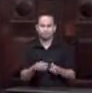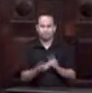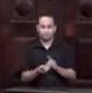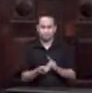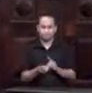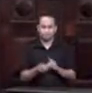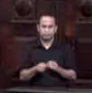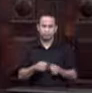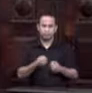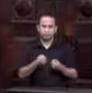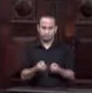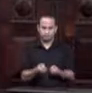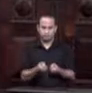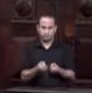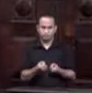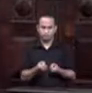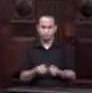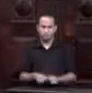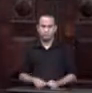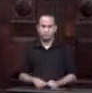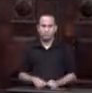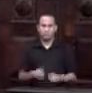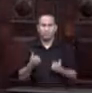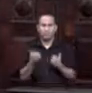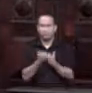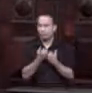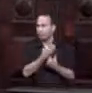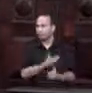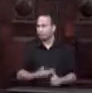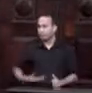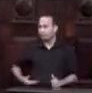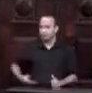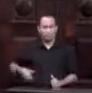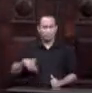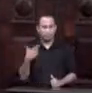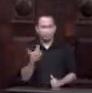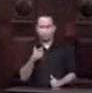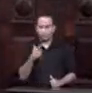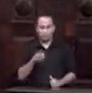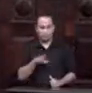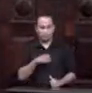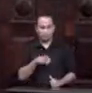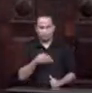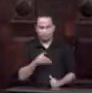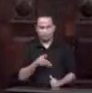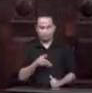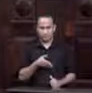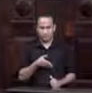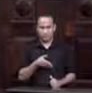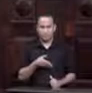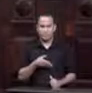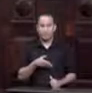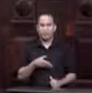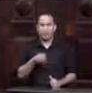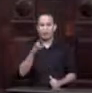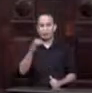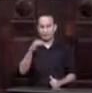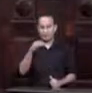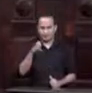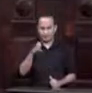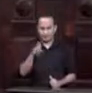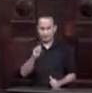Público. Com todo o respeito que tem às instituições, mas não se teve coragem. A crise continua sendo uma